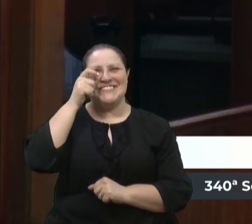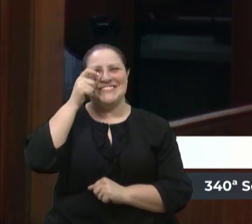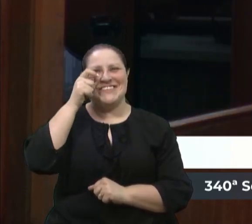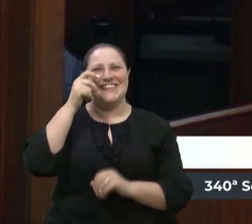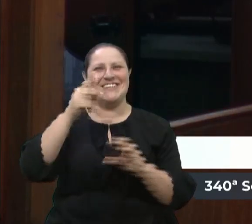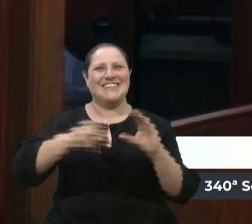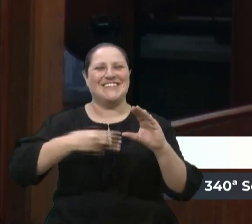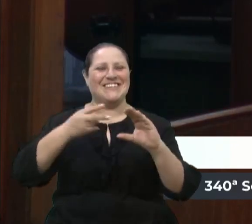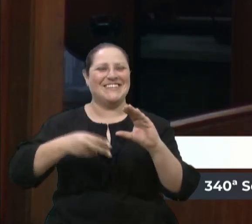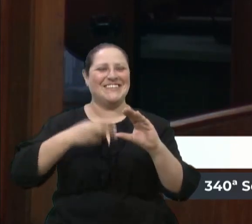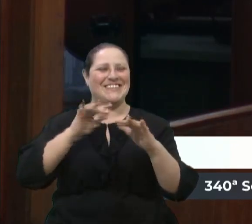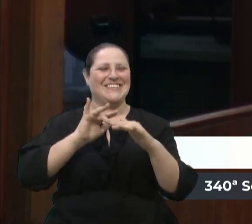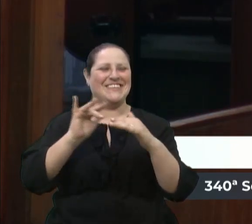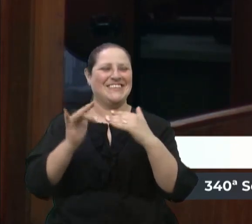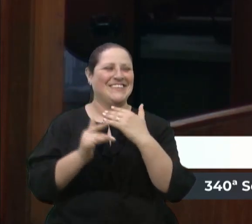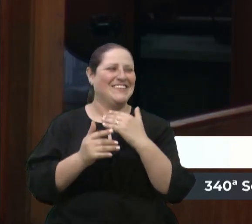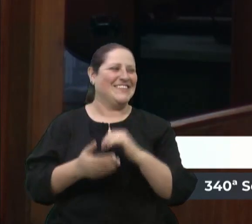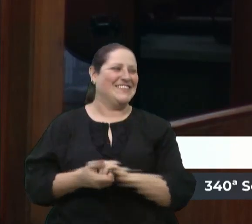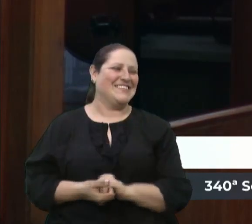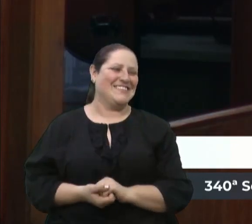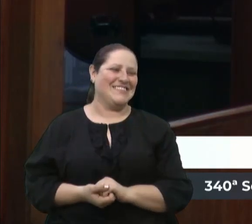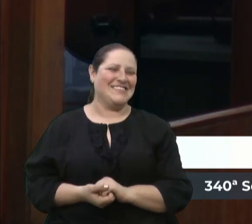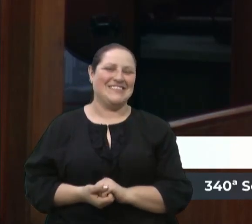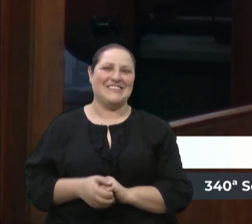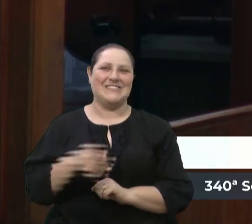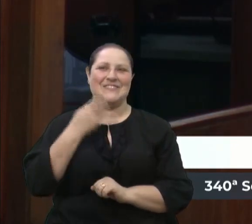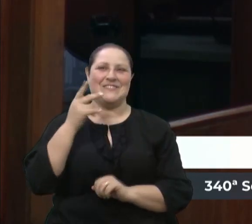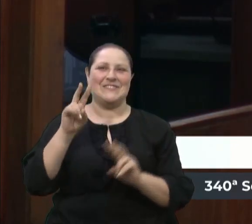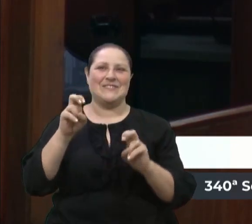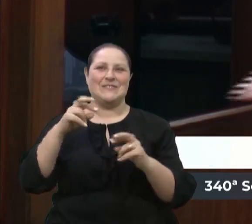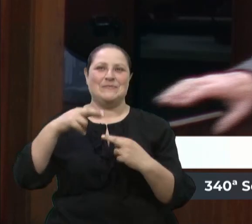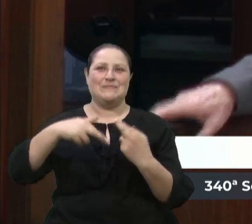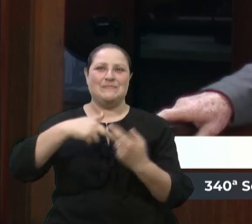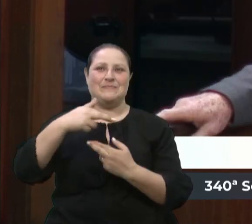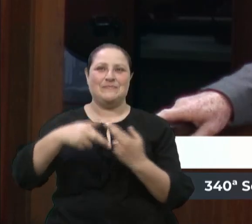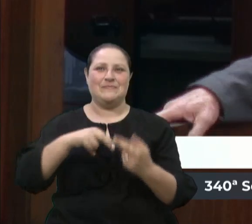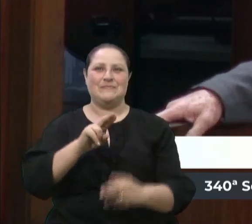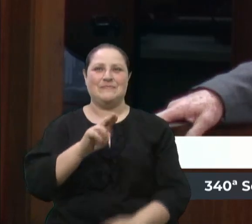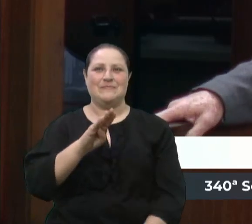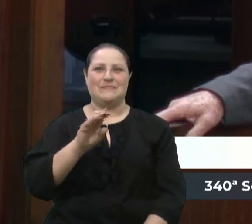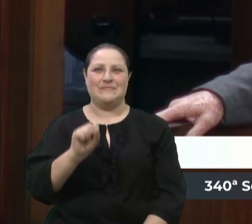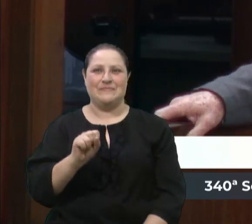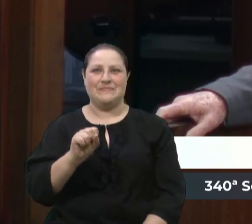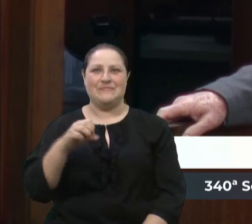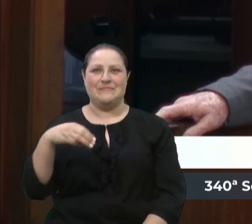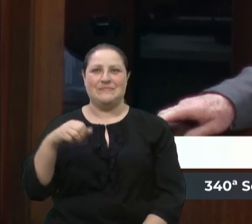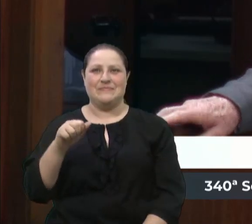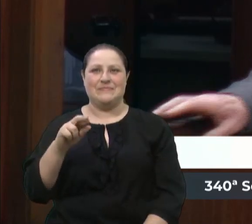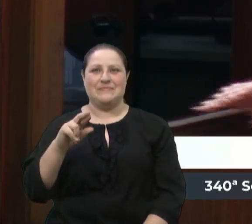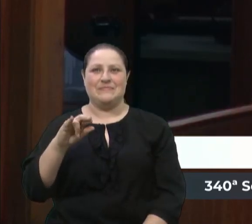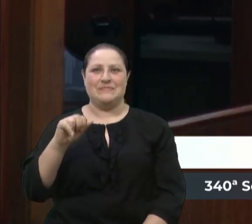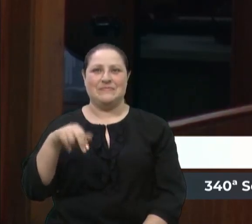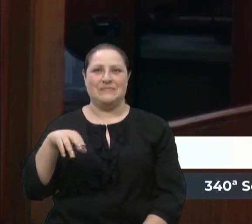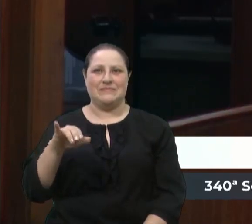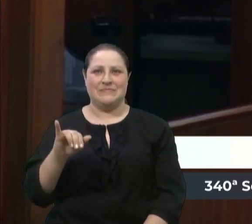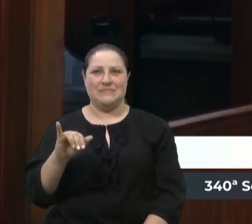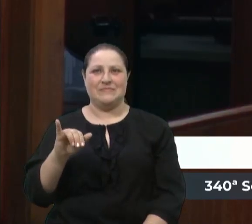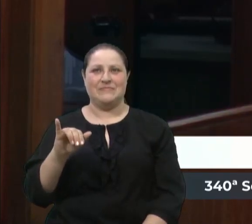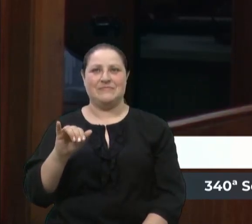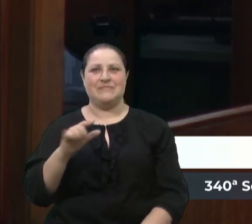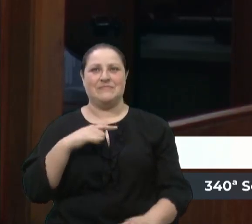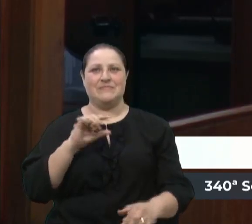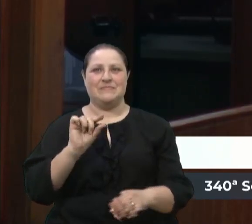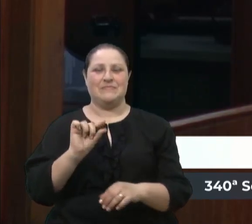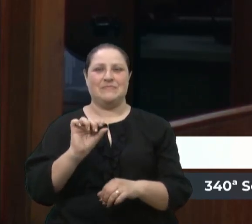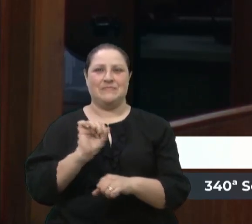falar sobre a reforma da UBS Mariani, que fecha